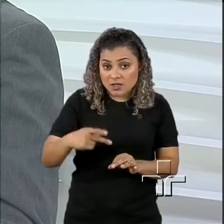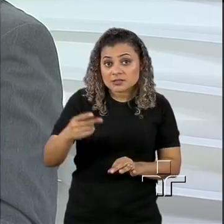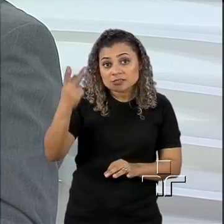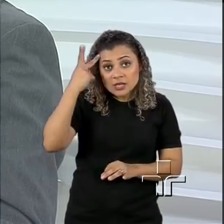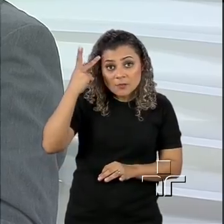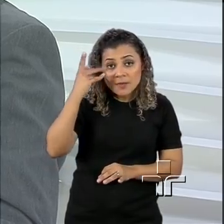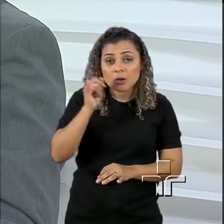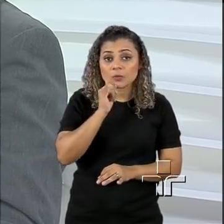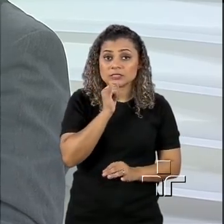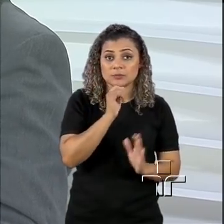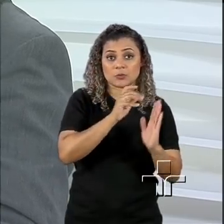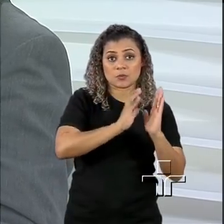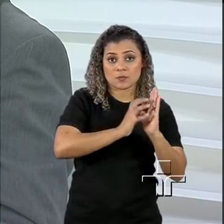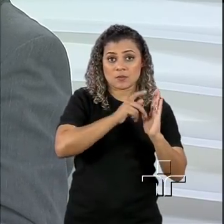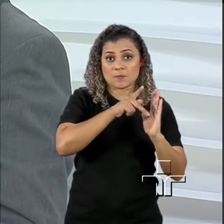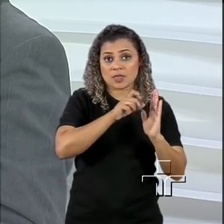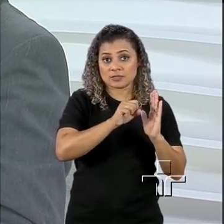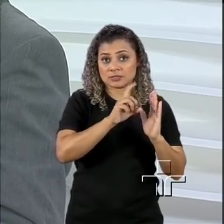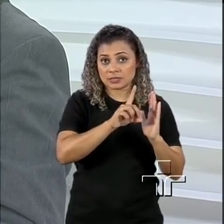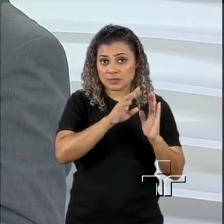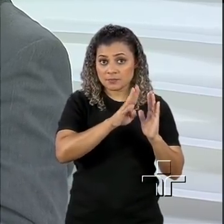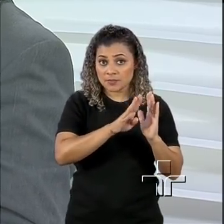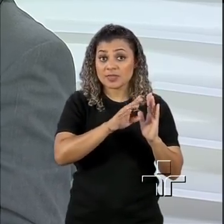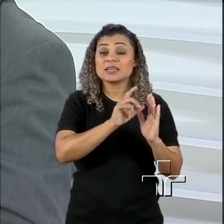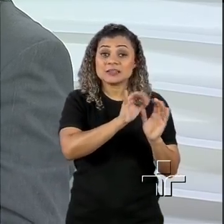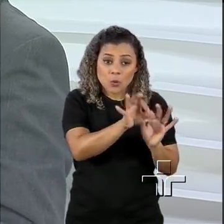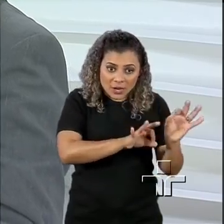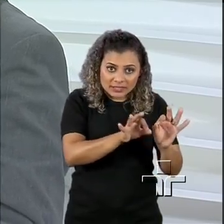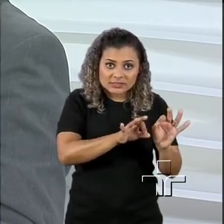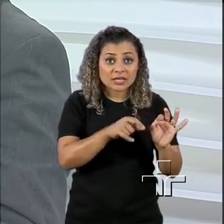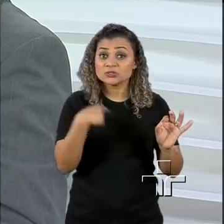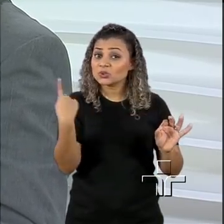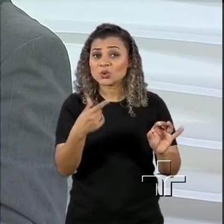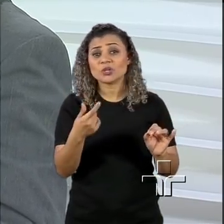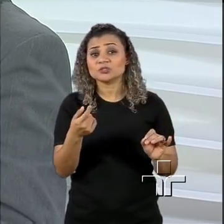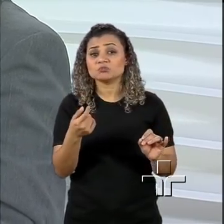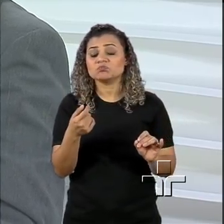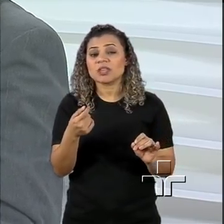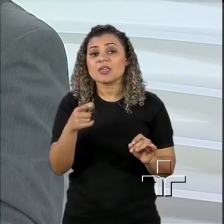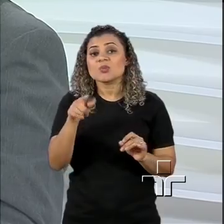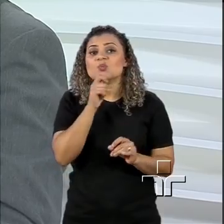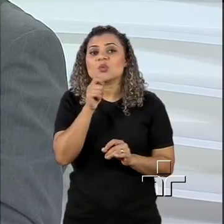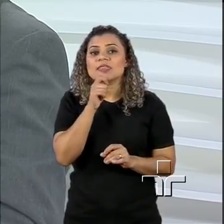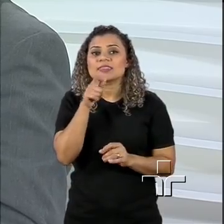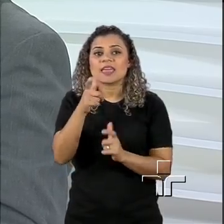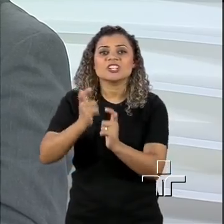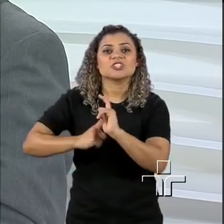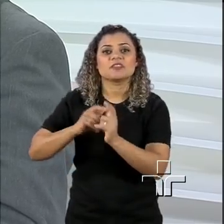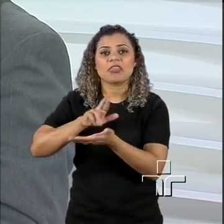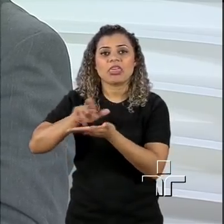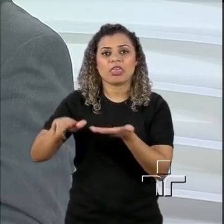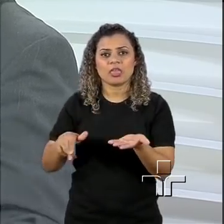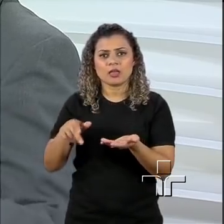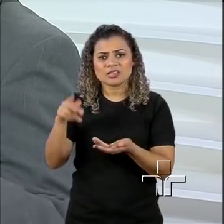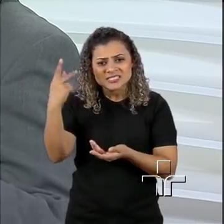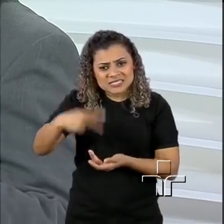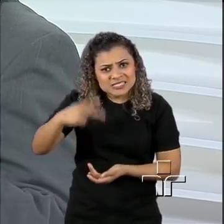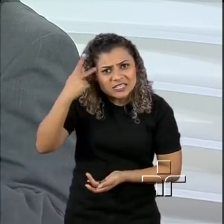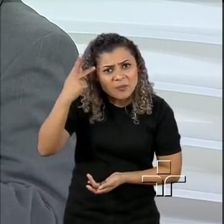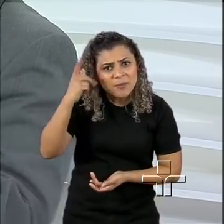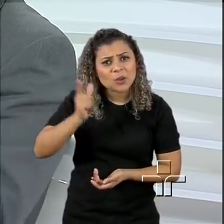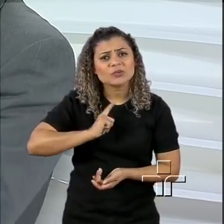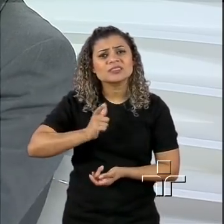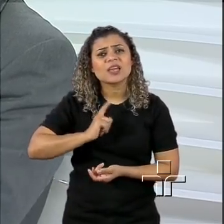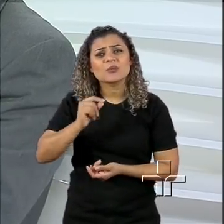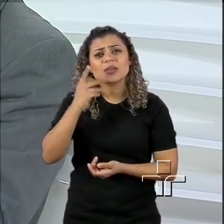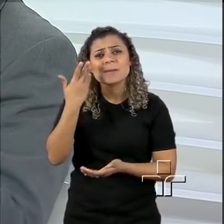tivesse planejado, seguramente nós estaríamos na situação tão dramática que nós estamos no Estado de São Paulo. Ou seja, o Estado de São Paulo vem perdendo